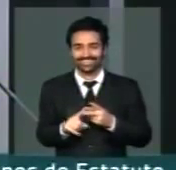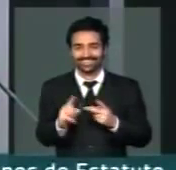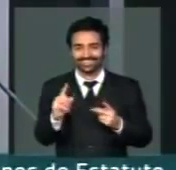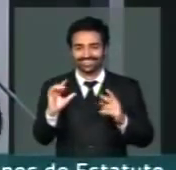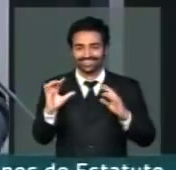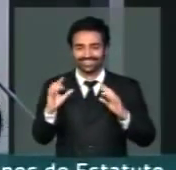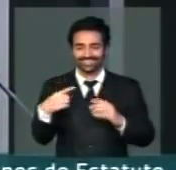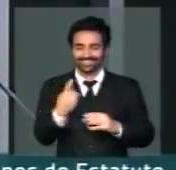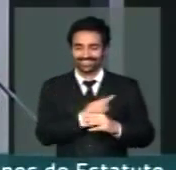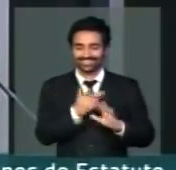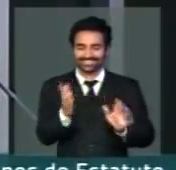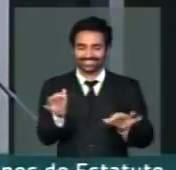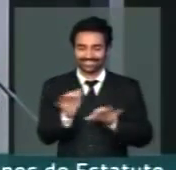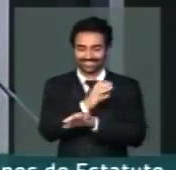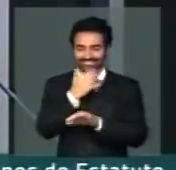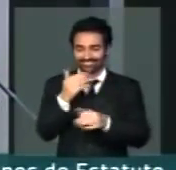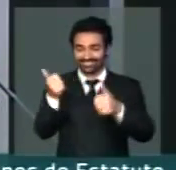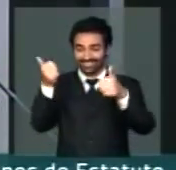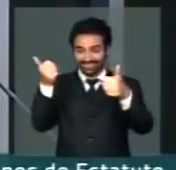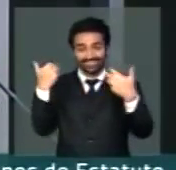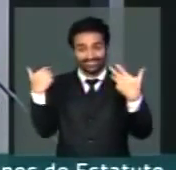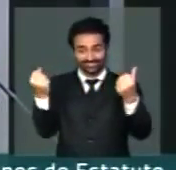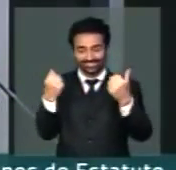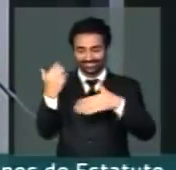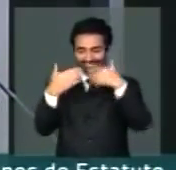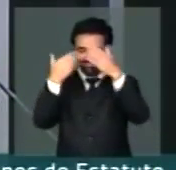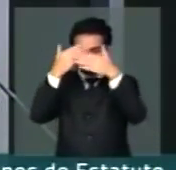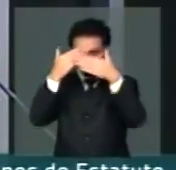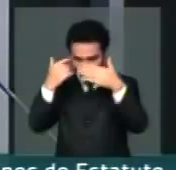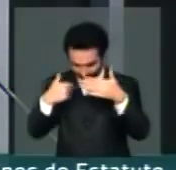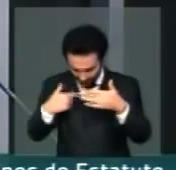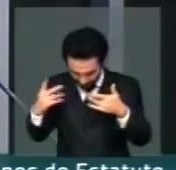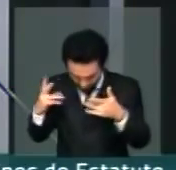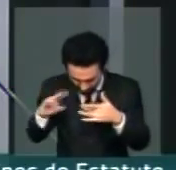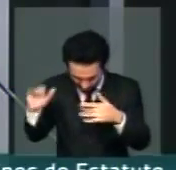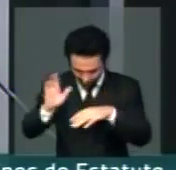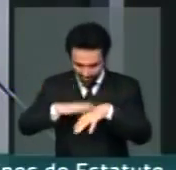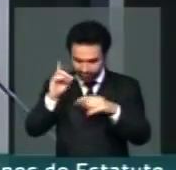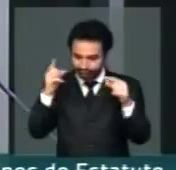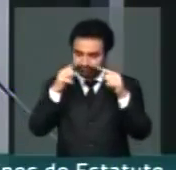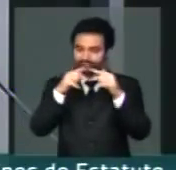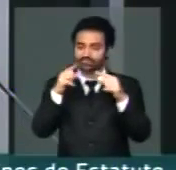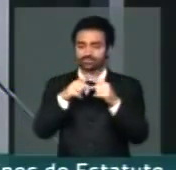nós estaríamos muito melhor. Vamos avançar nesse caminho. É o mais democrático, é o mais